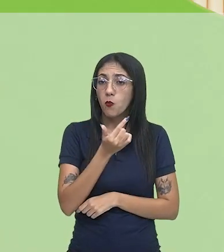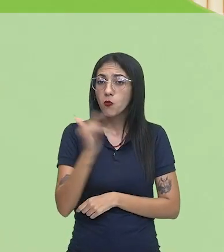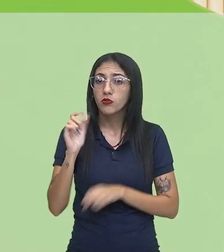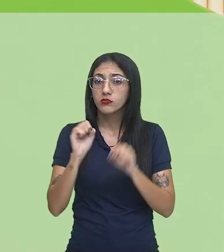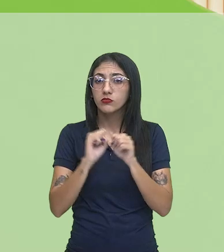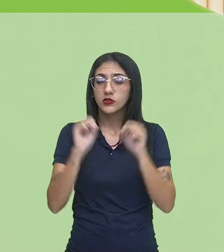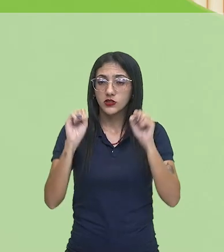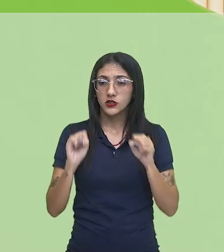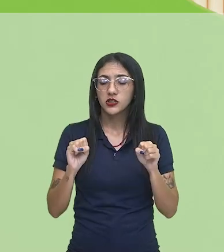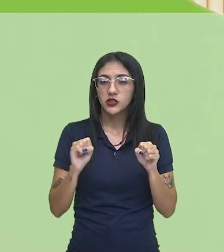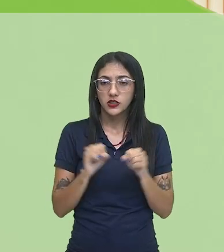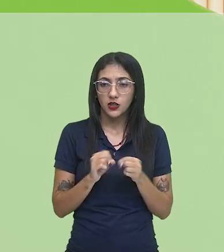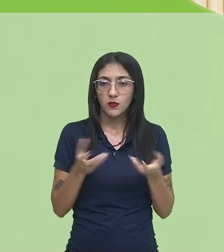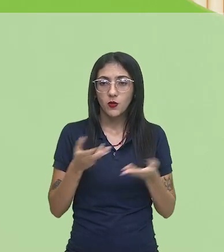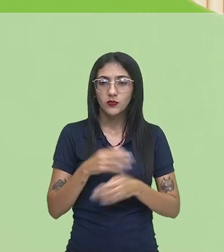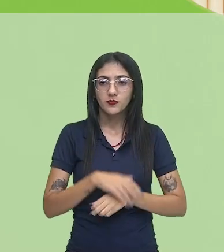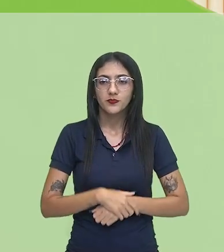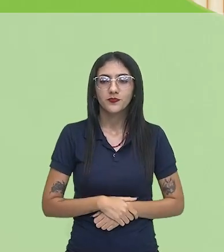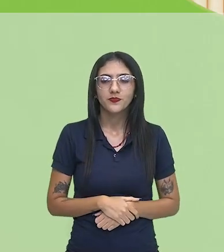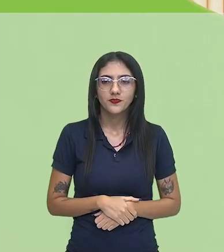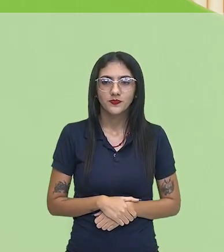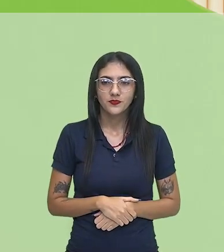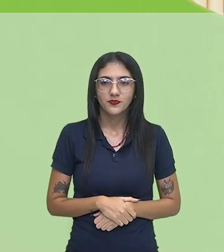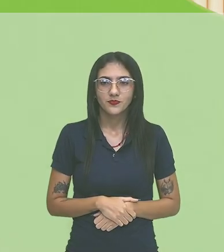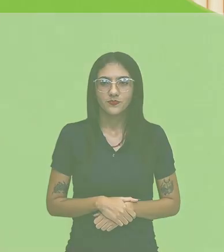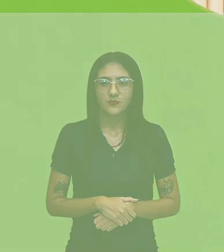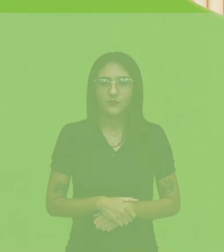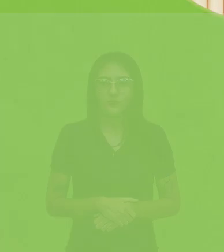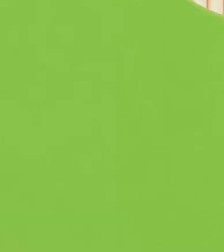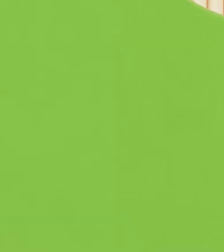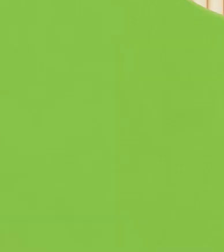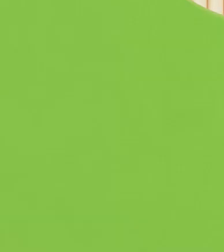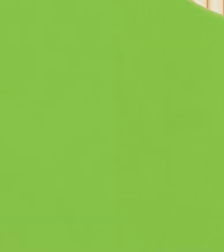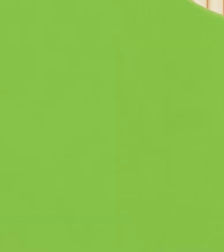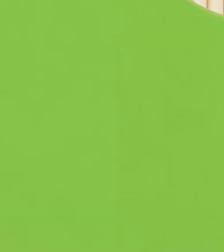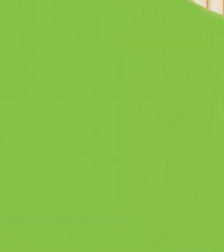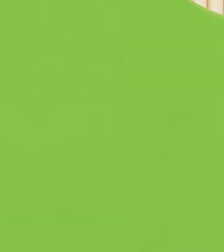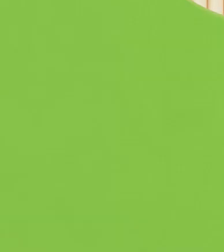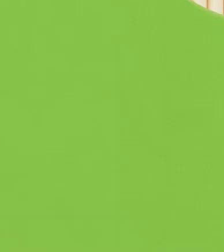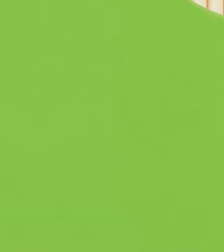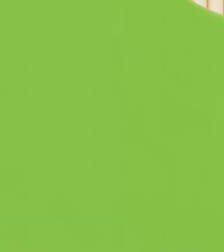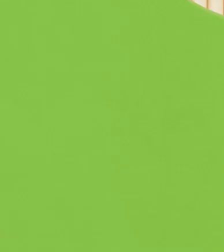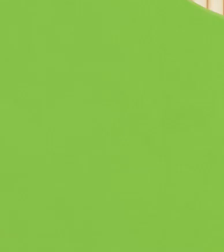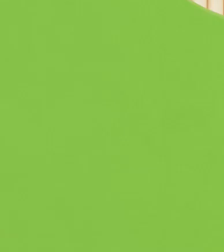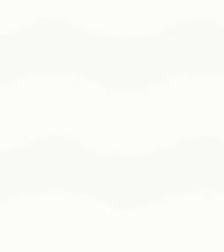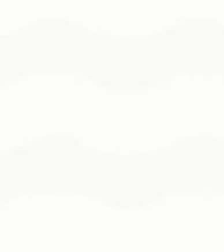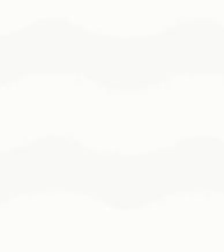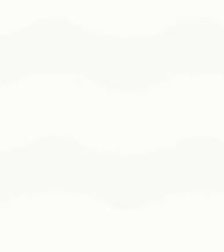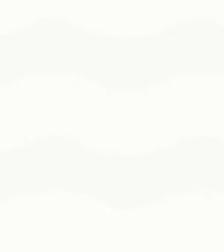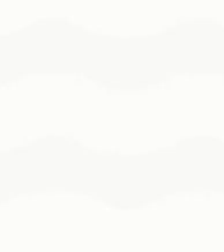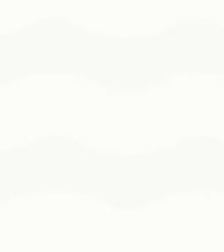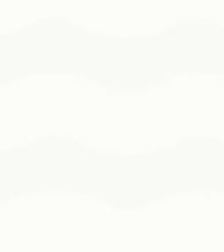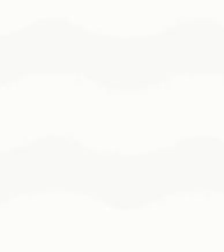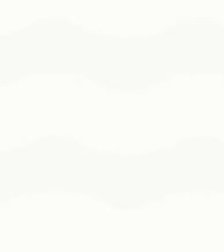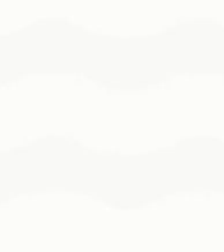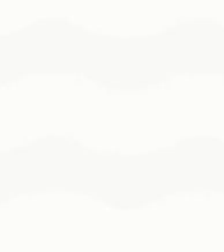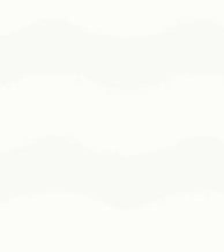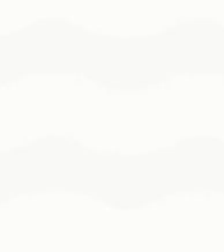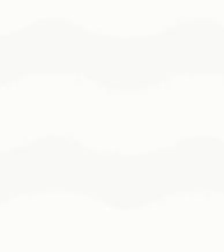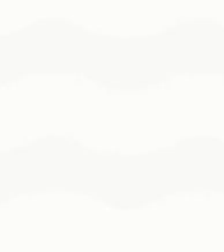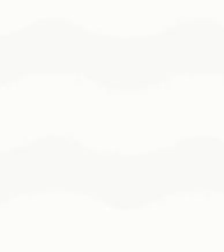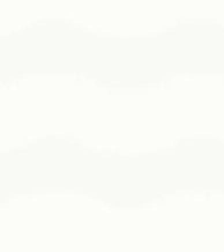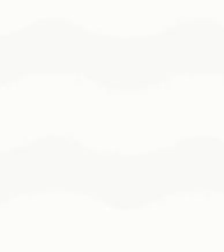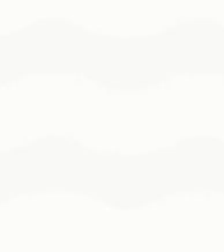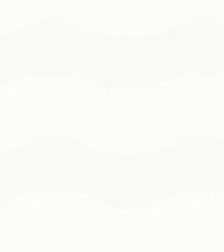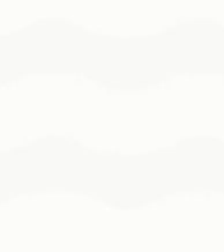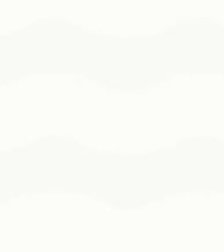é a quebra da água, né? Vamos lá entender um pouquinho desse processo. Resumidamente, nós temos